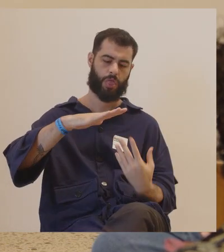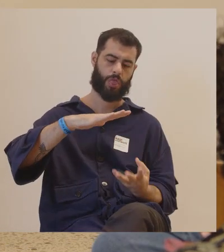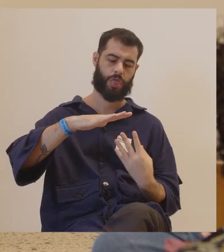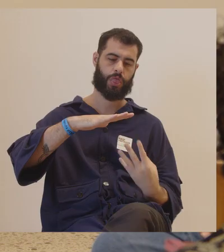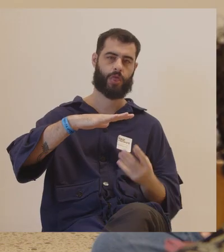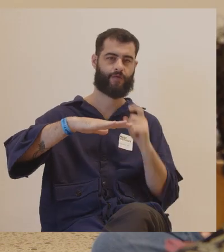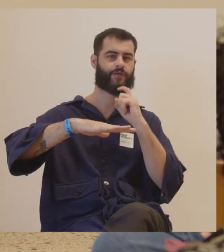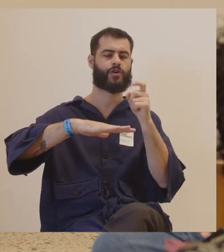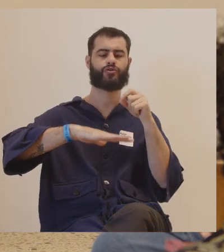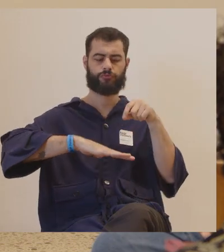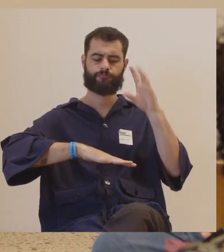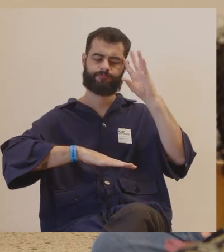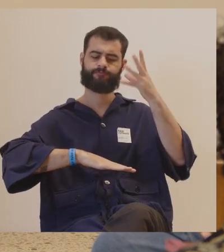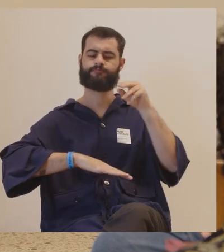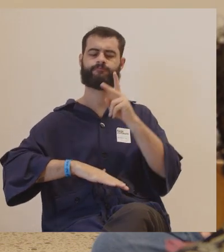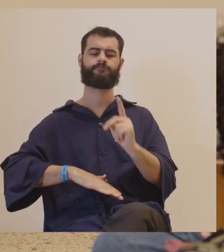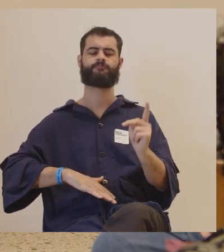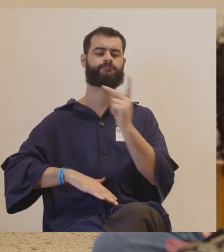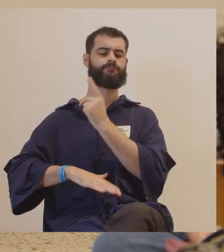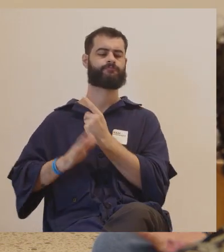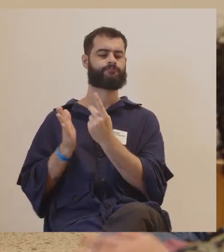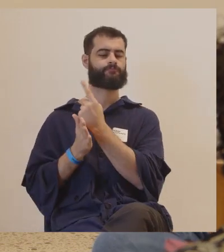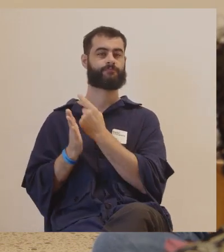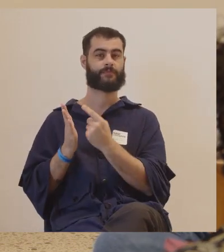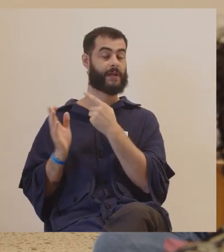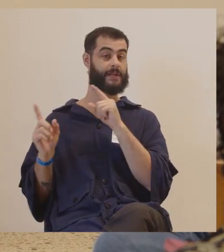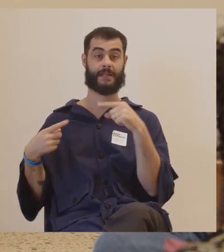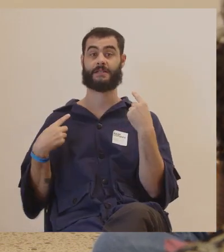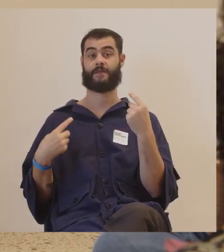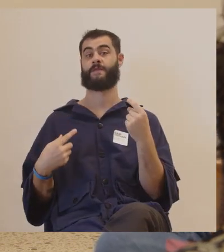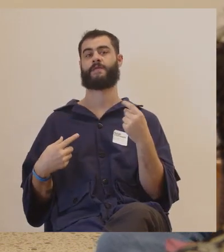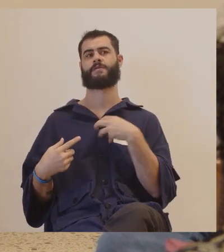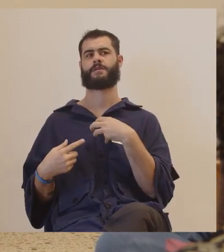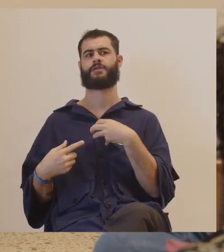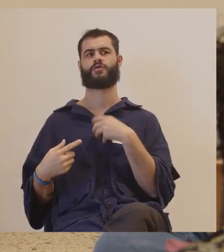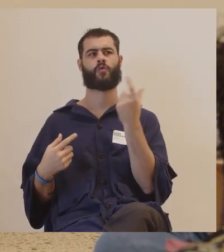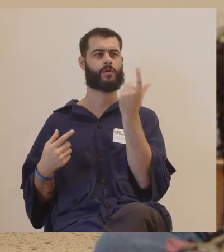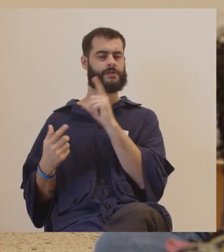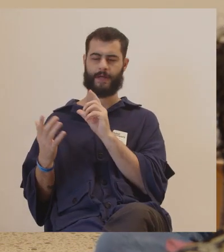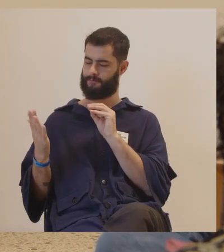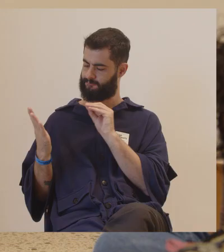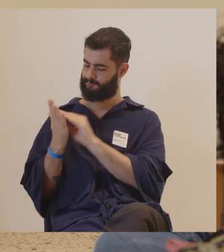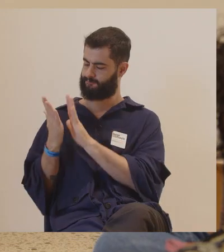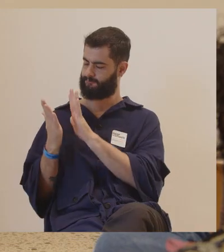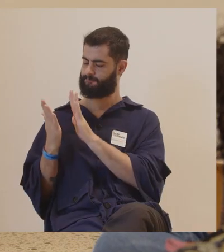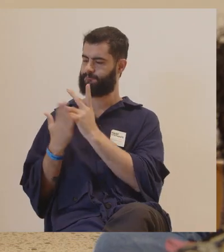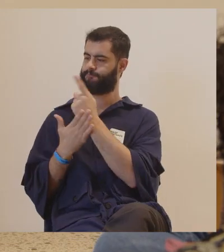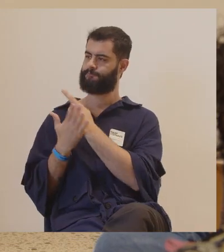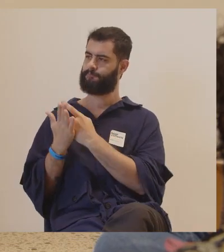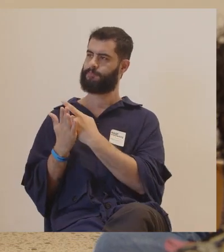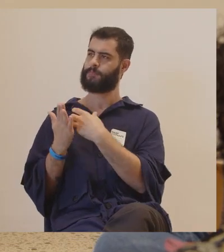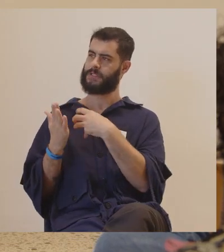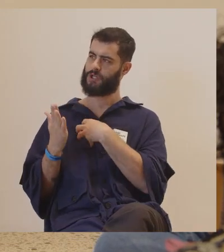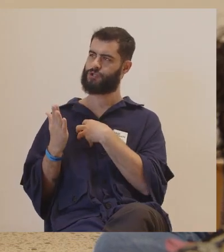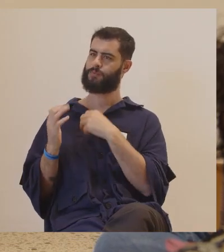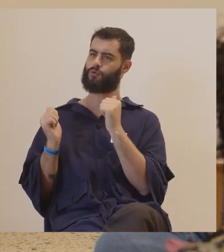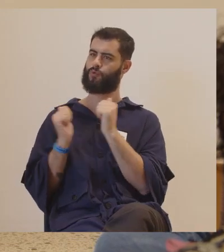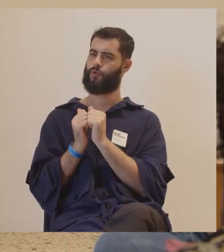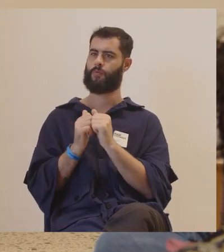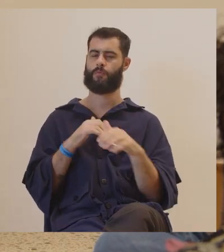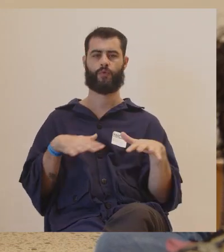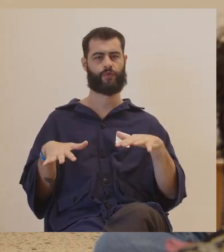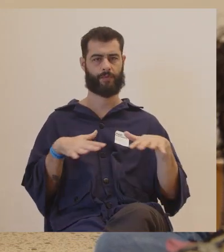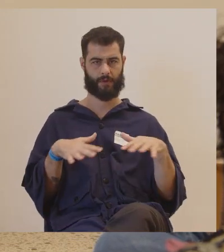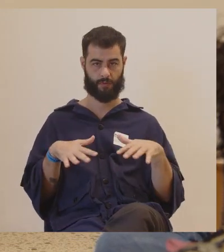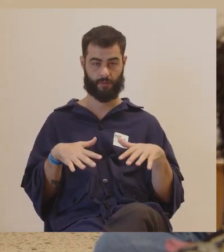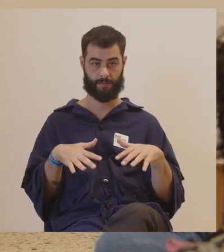Geoffroy, ele falou assim, bom, agora eu tenho este desafio, como é que eu represento isso e dou essa sensação de movimento, né? Mas as obras,